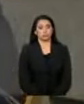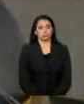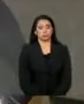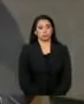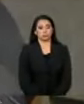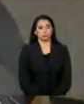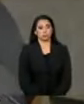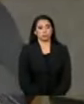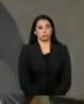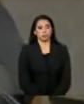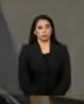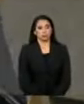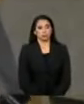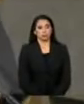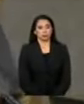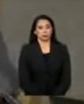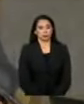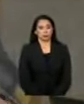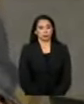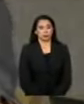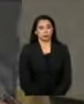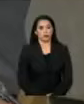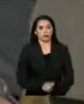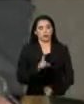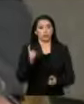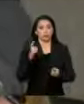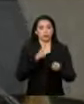Volto, depois desse parêntese,